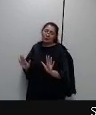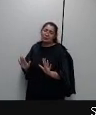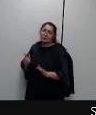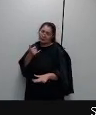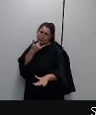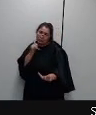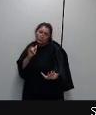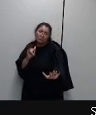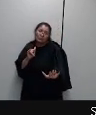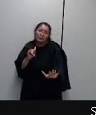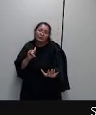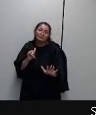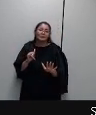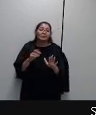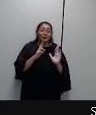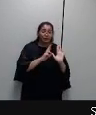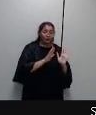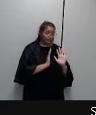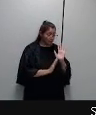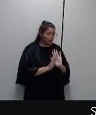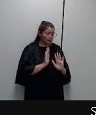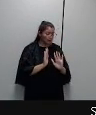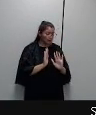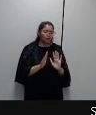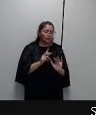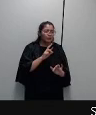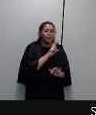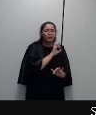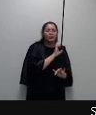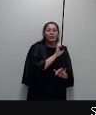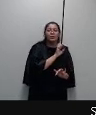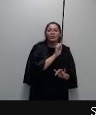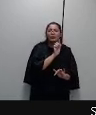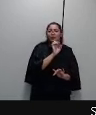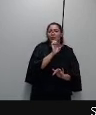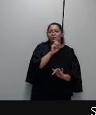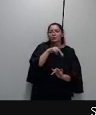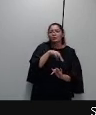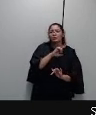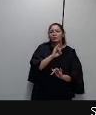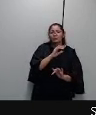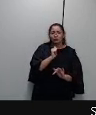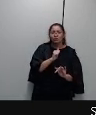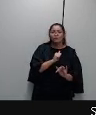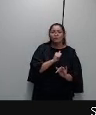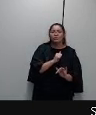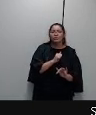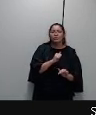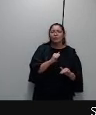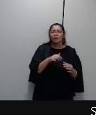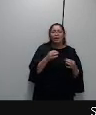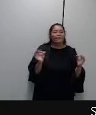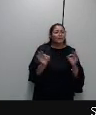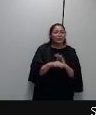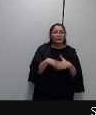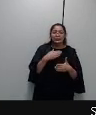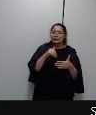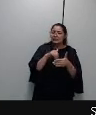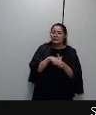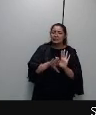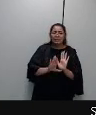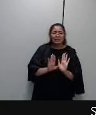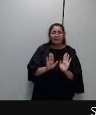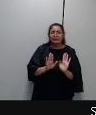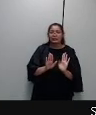não sei o presidente sobrar só para deixar eu sei que pesquisar a votação foi concluída não com a votação está encerrada Ministério isso eu